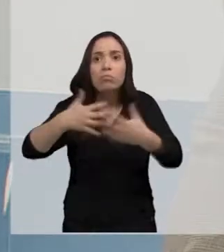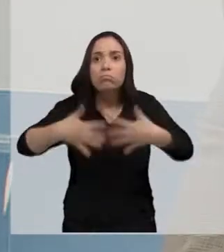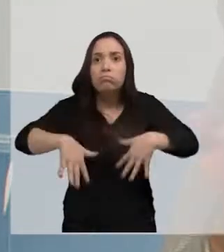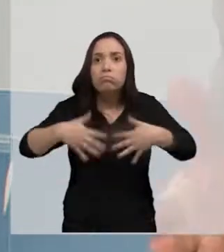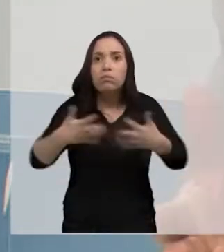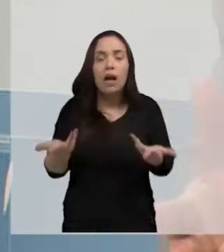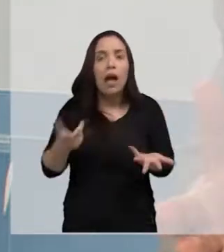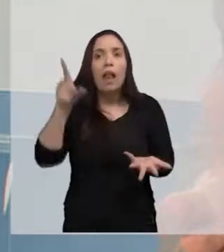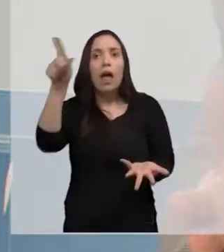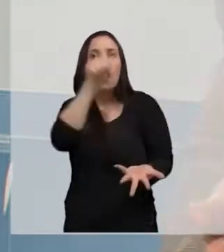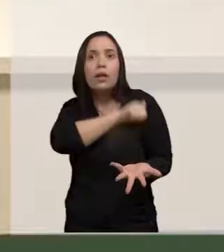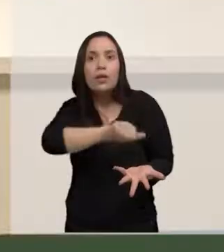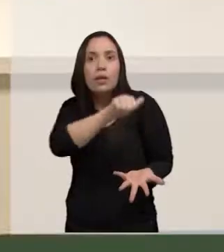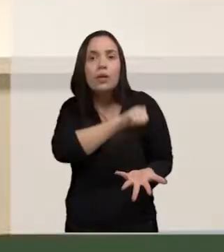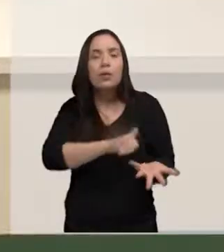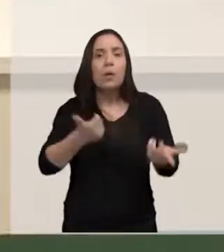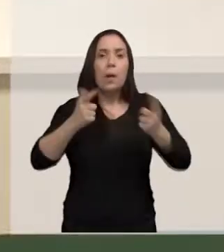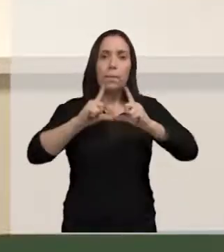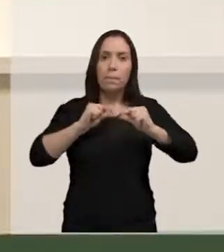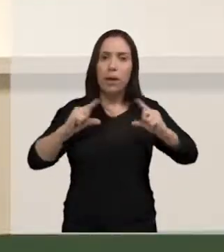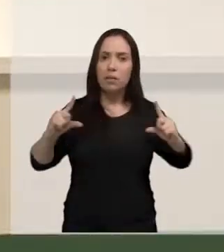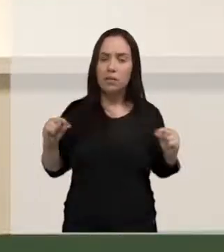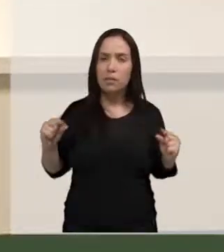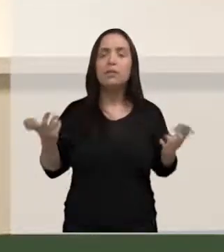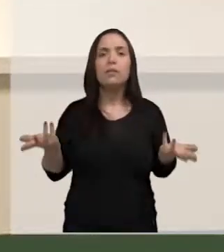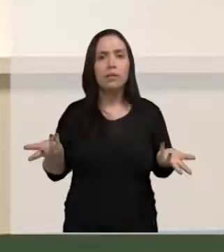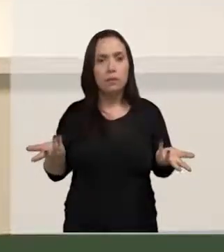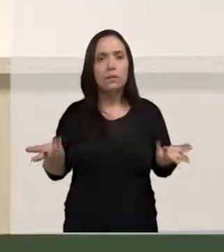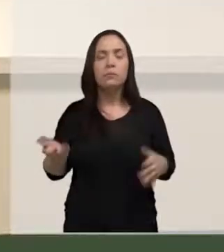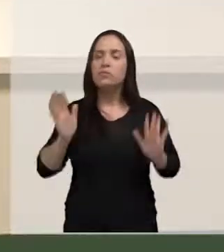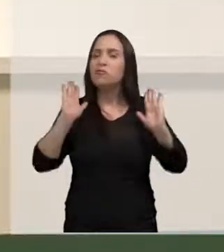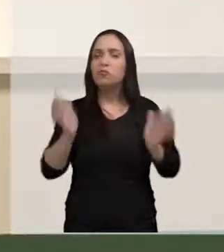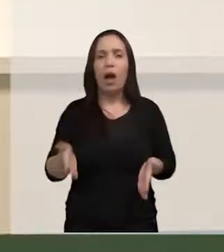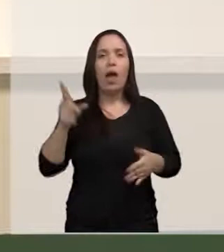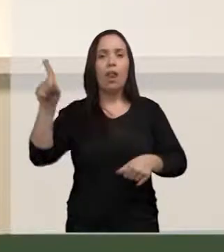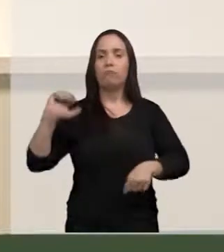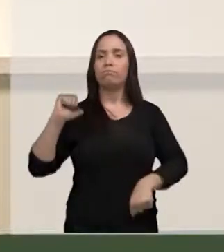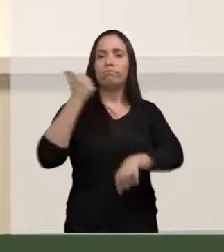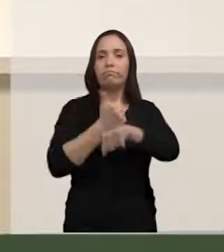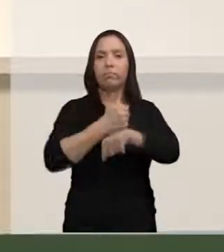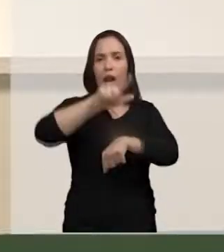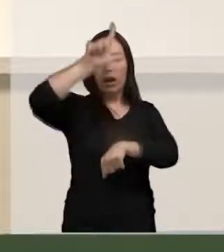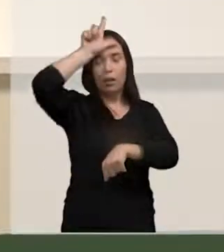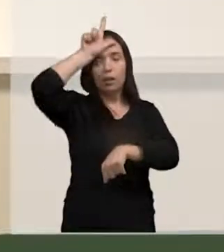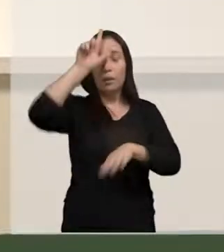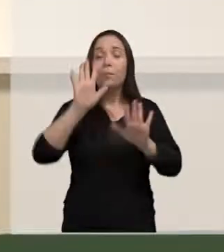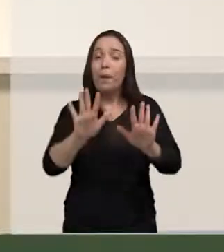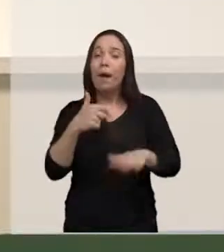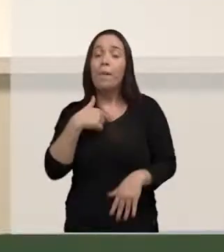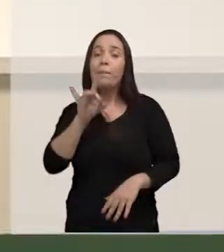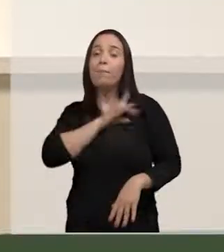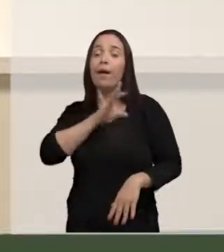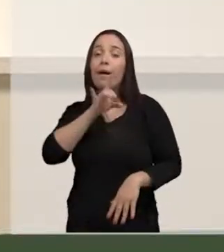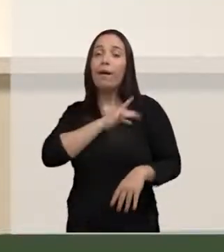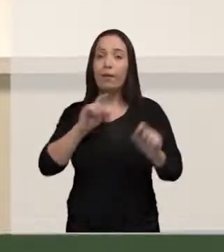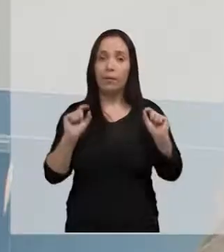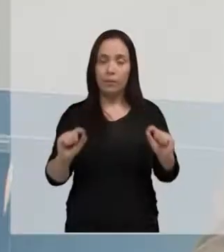Janeiro. No Rio de Janeiro também. Brasília. Então, consolidou-se. Qual é o medo que eu tinha? Que